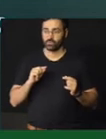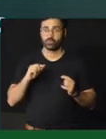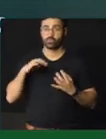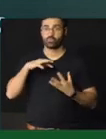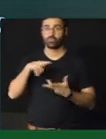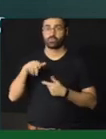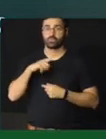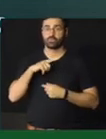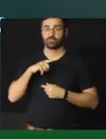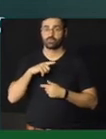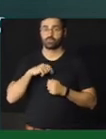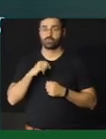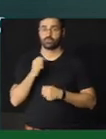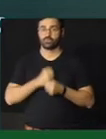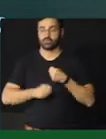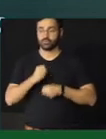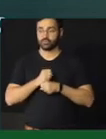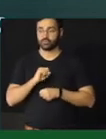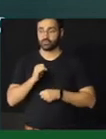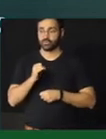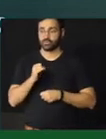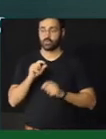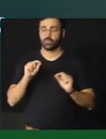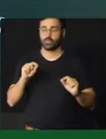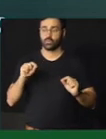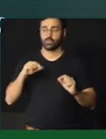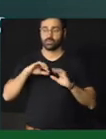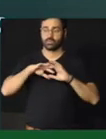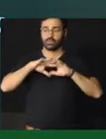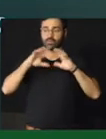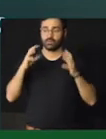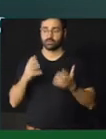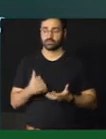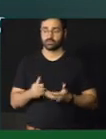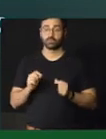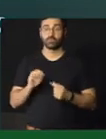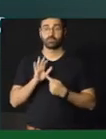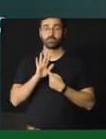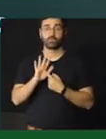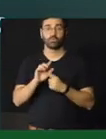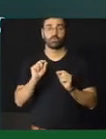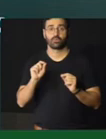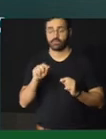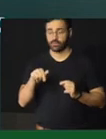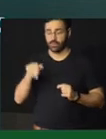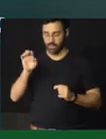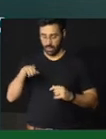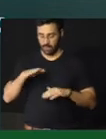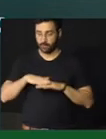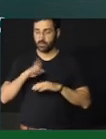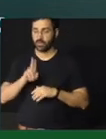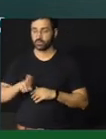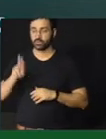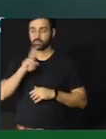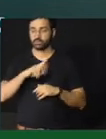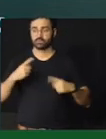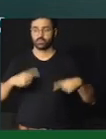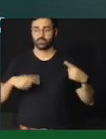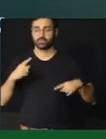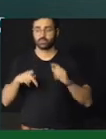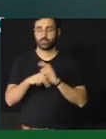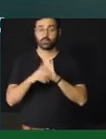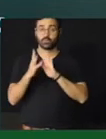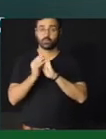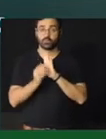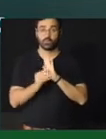2024 um uma publicação do fundo monetário Internacional onde eles indicam quem mais usa a política de conteúdo